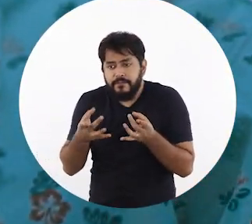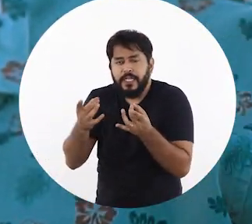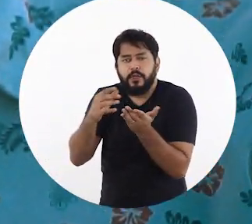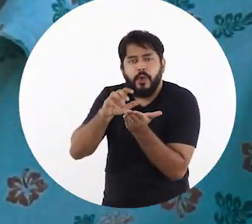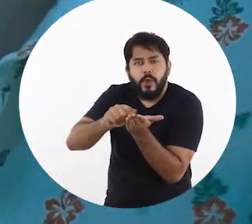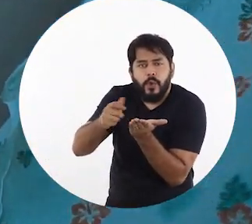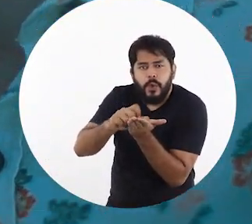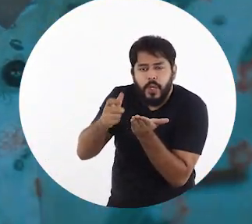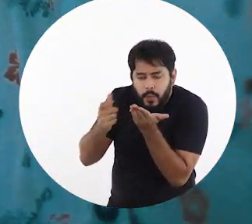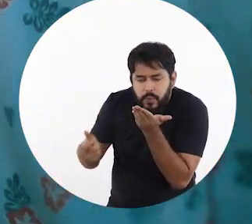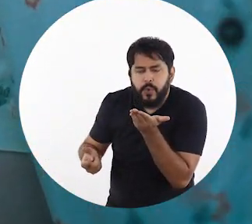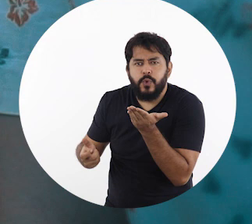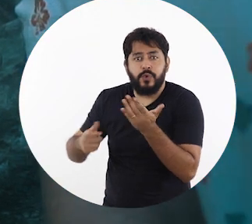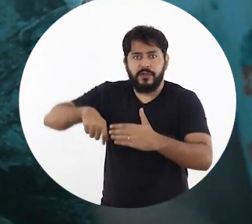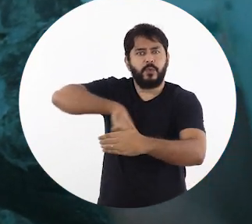cozido.